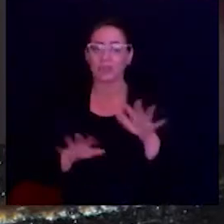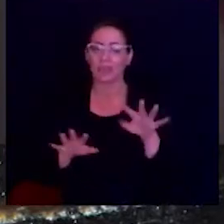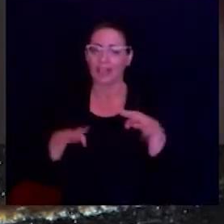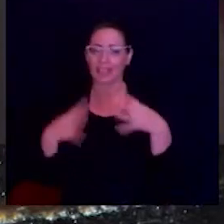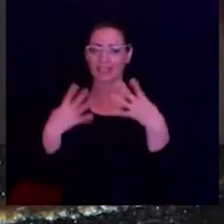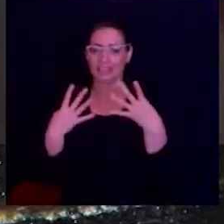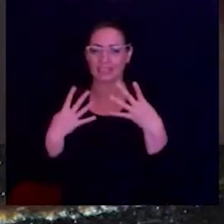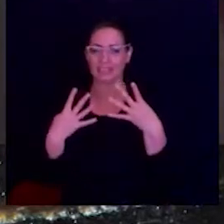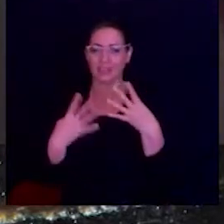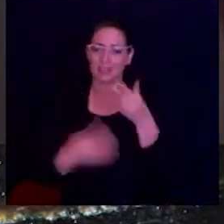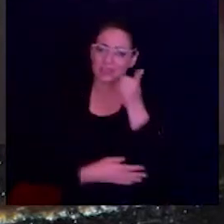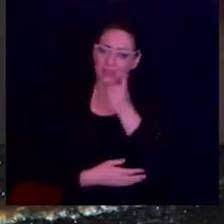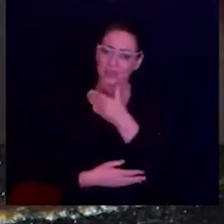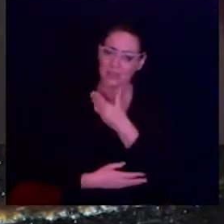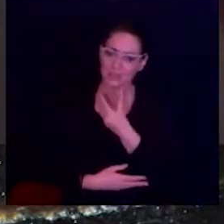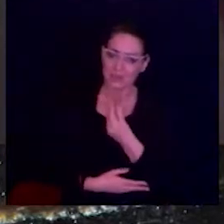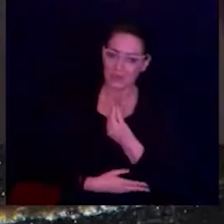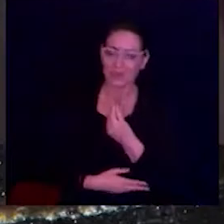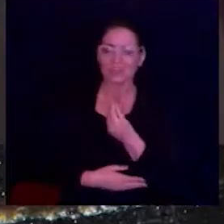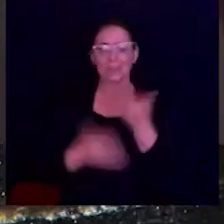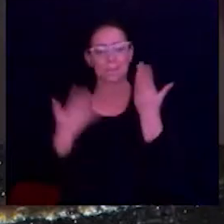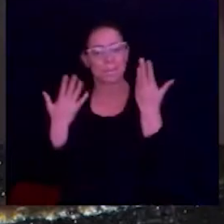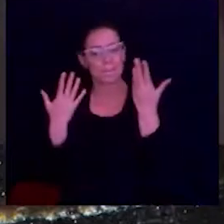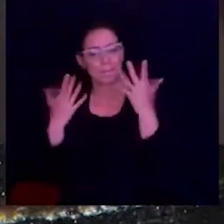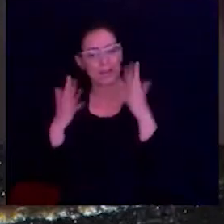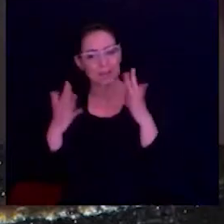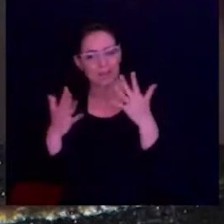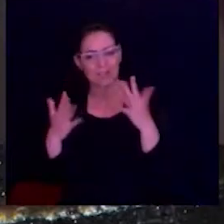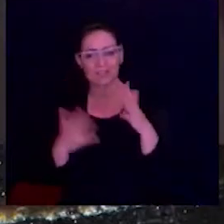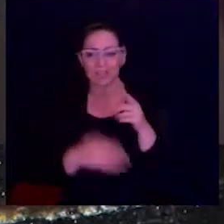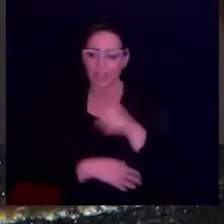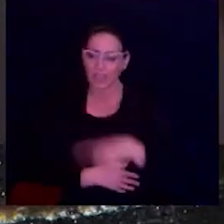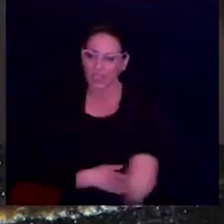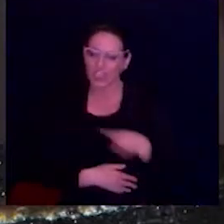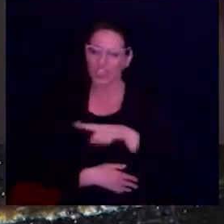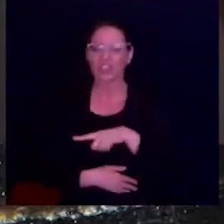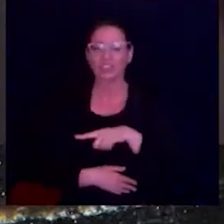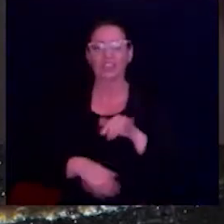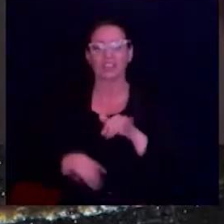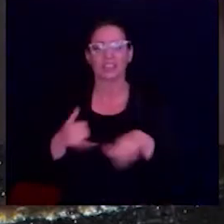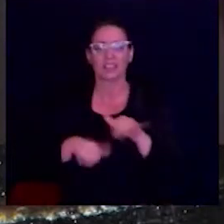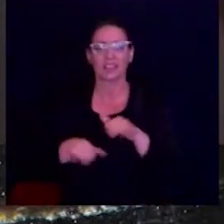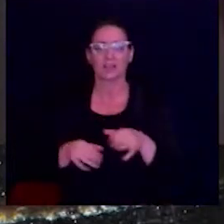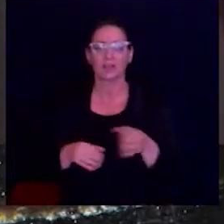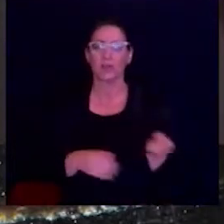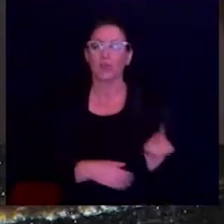atenção, senhoras e senhores, e parabéns, novas químicas de uma nova era.